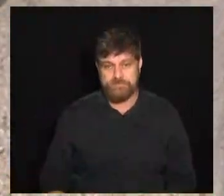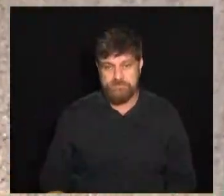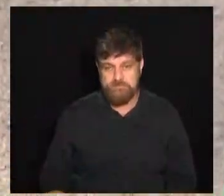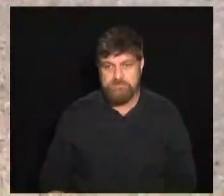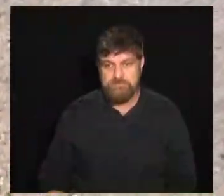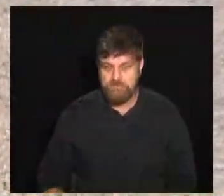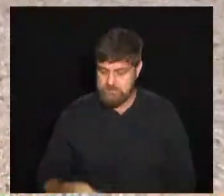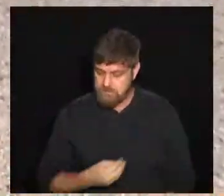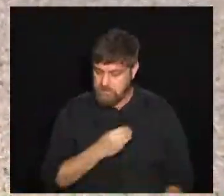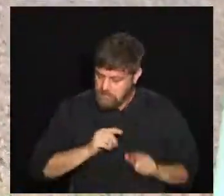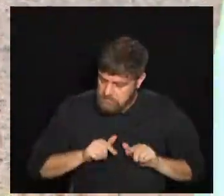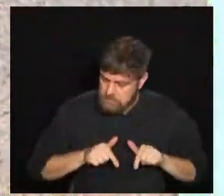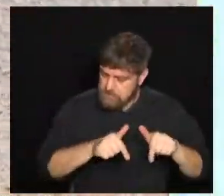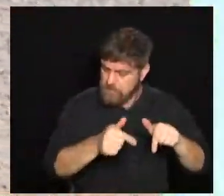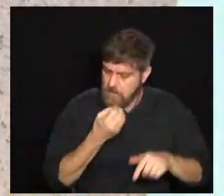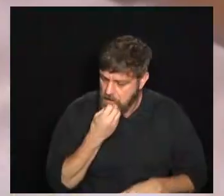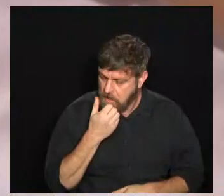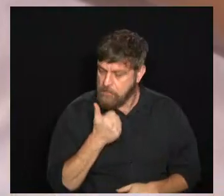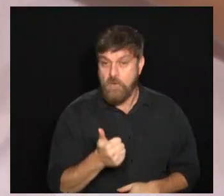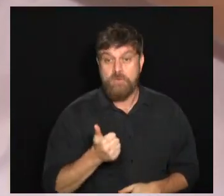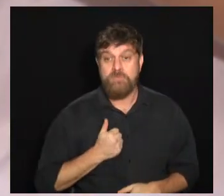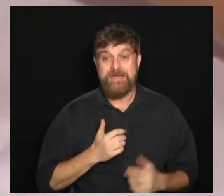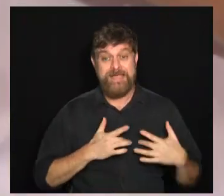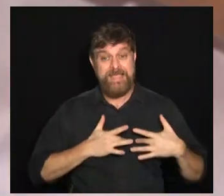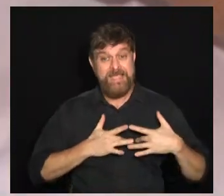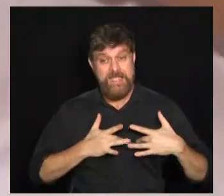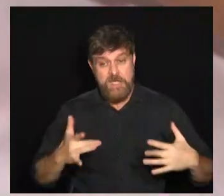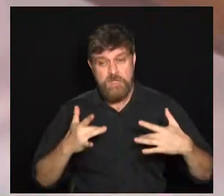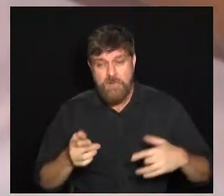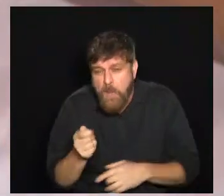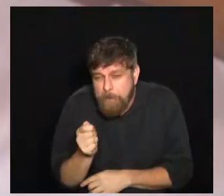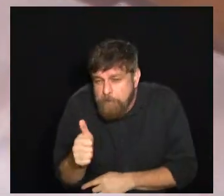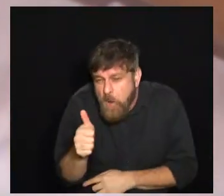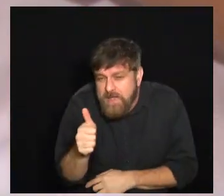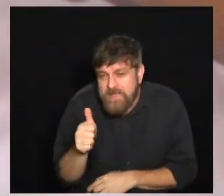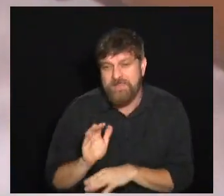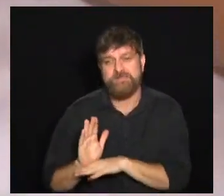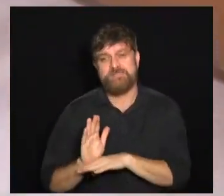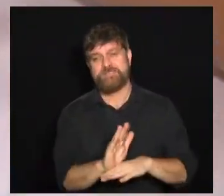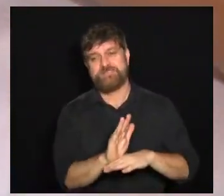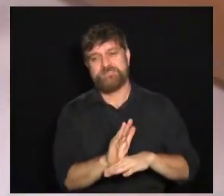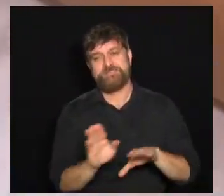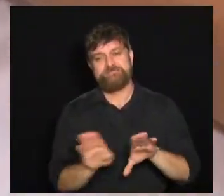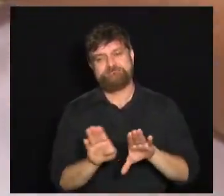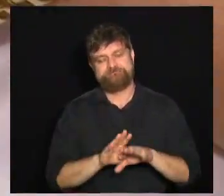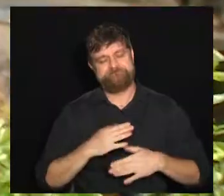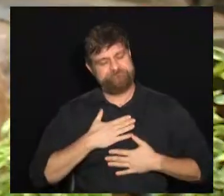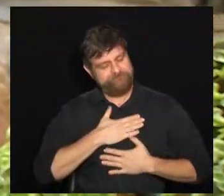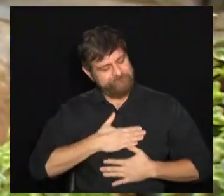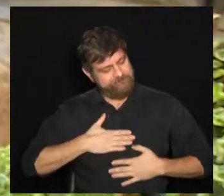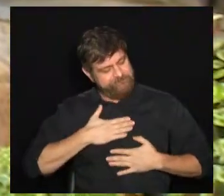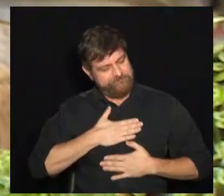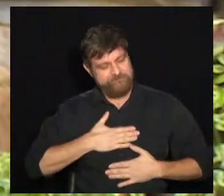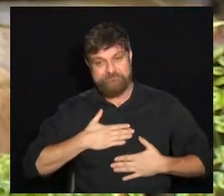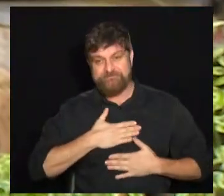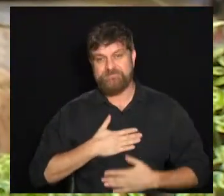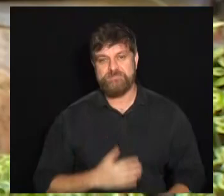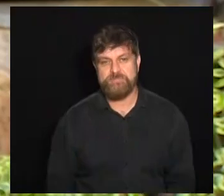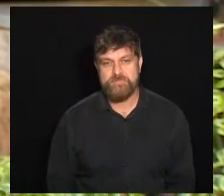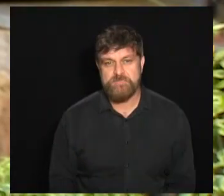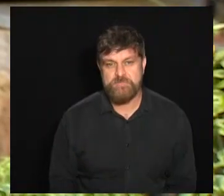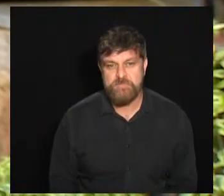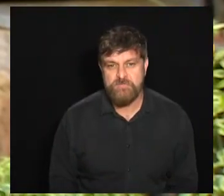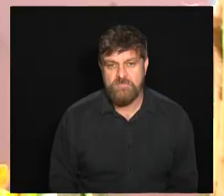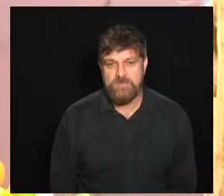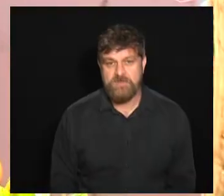em frente é bom. Doar, nem que seja um pouquinho de ajuda, também faz um bem daqueles. Saber